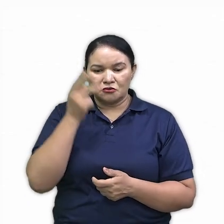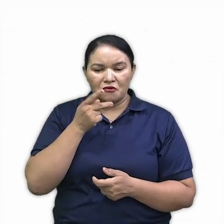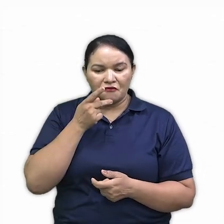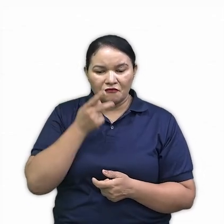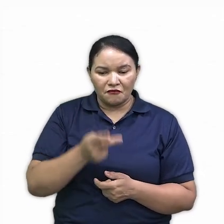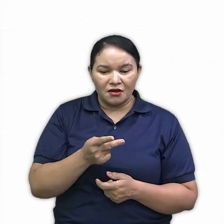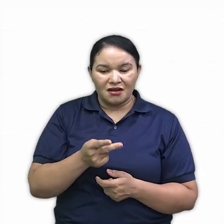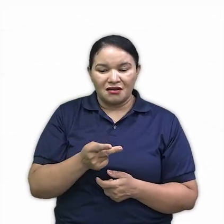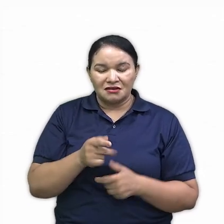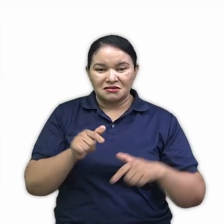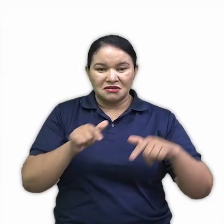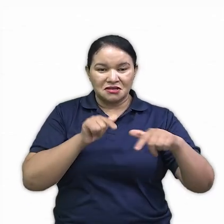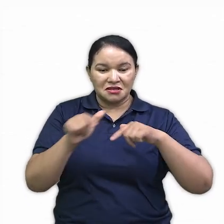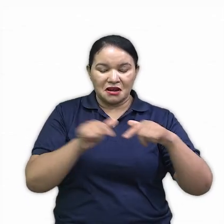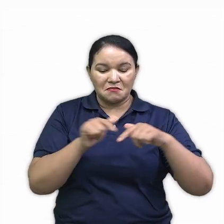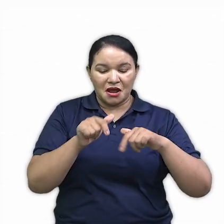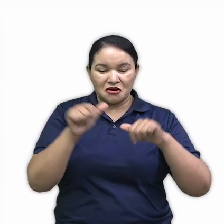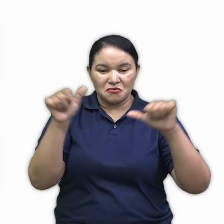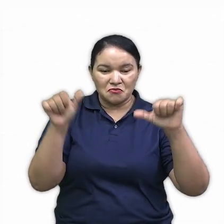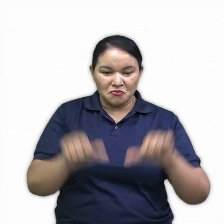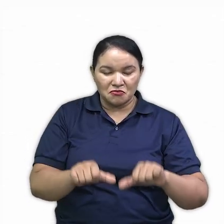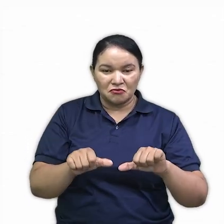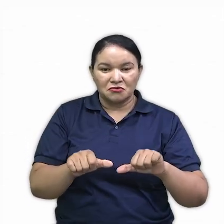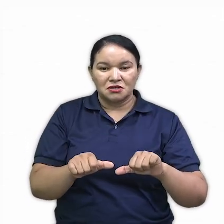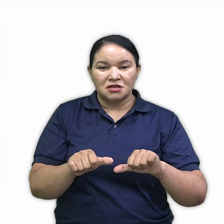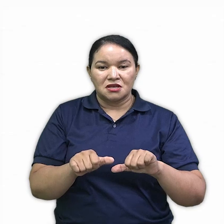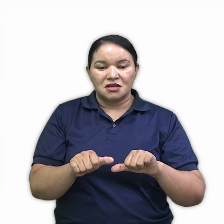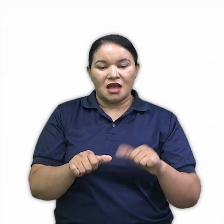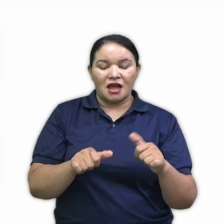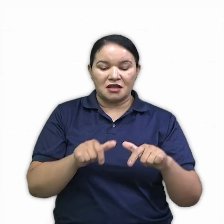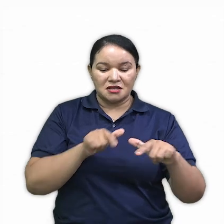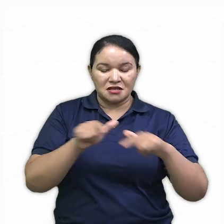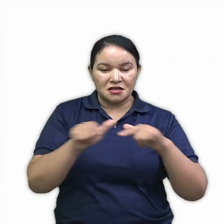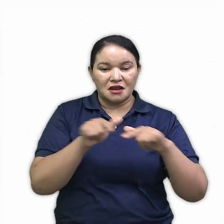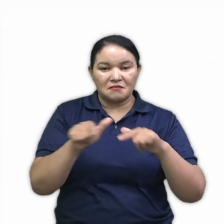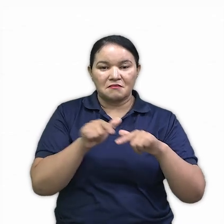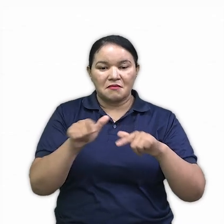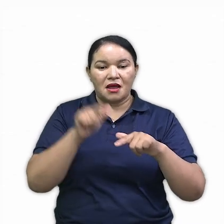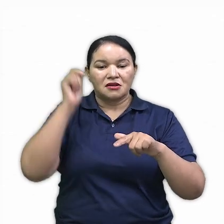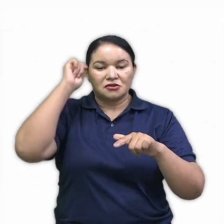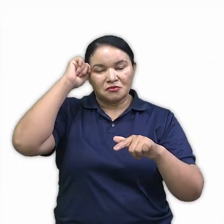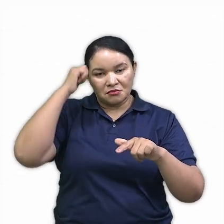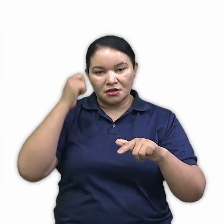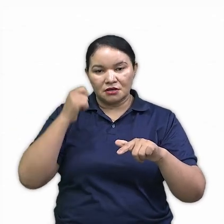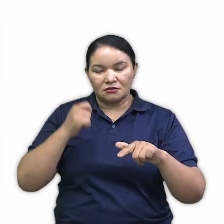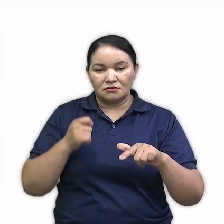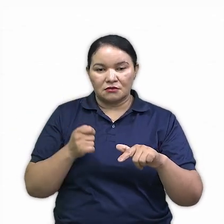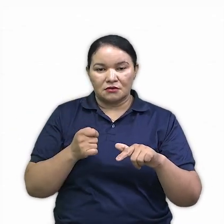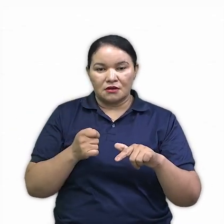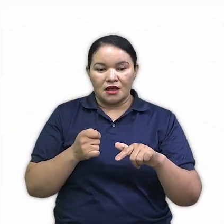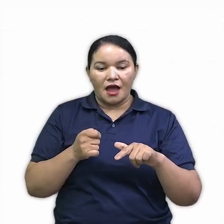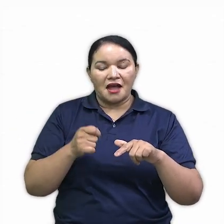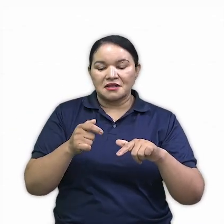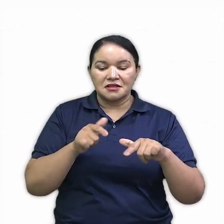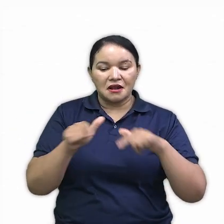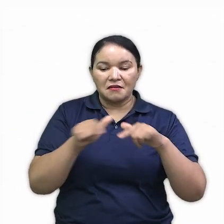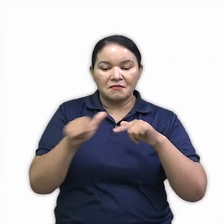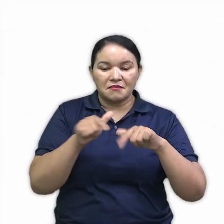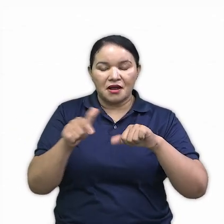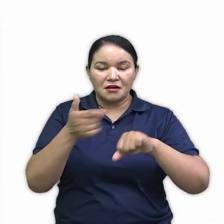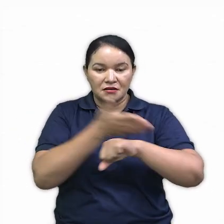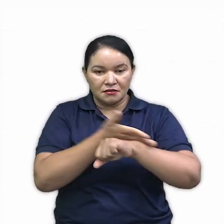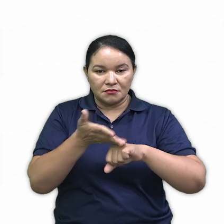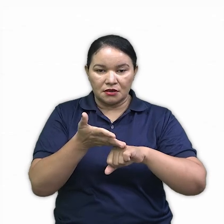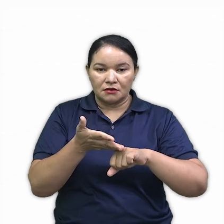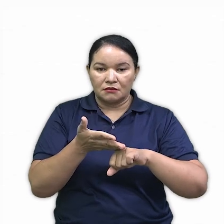um trabalho mal feito, isso aqui não prestou não, é serviço de preto. Faz um serviço de branco, rapaz, para dizer que é melhor do que, né?